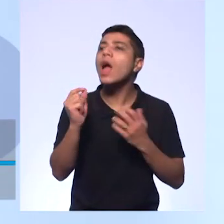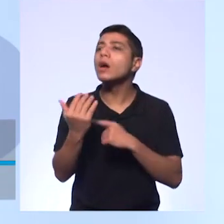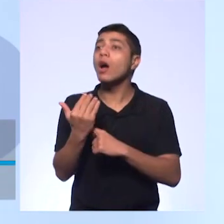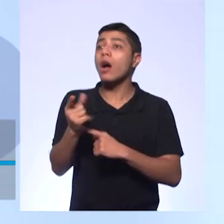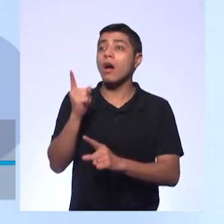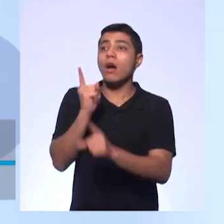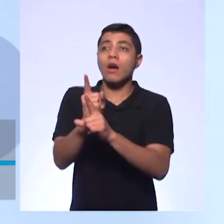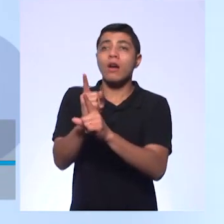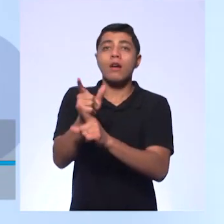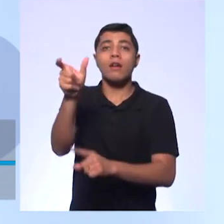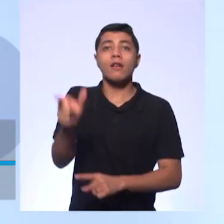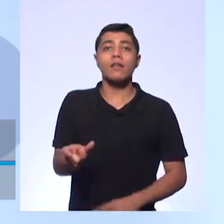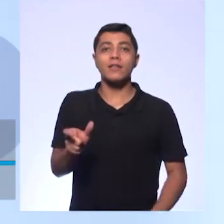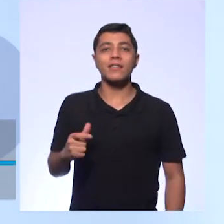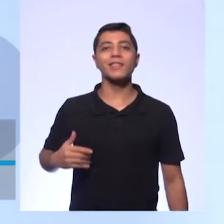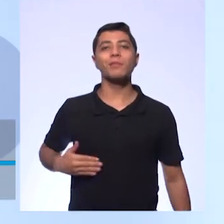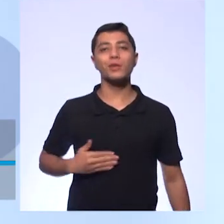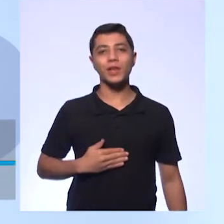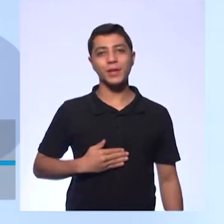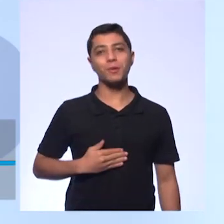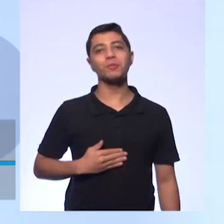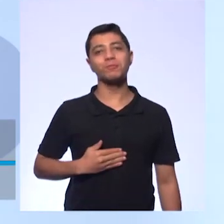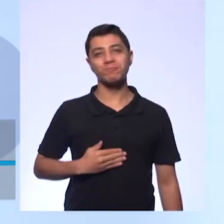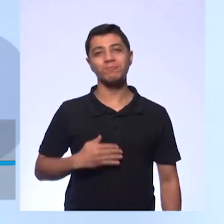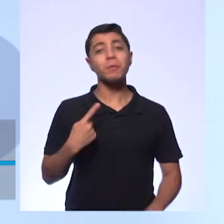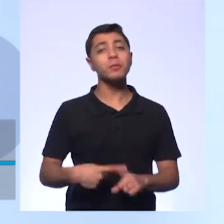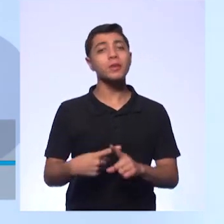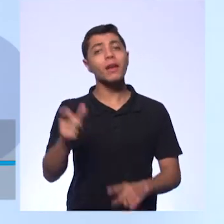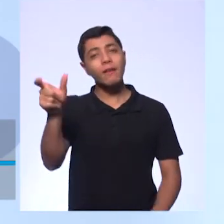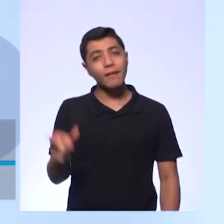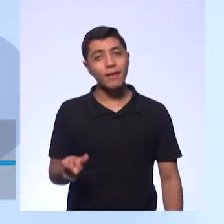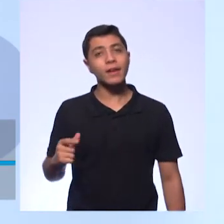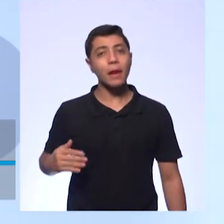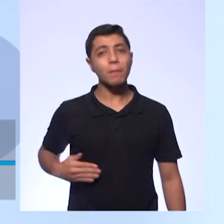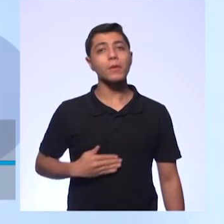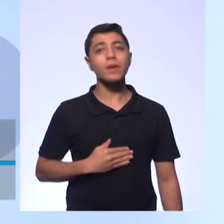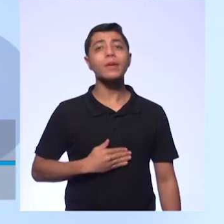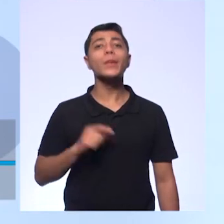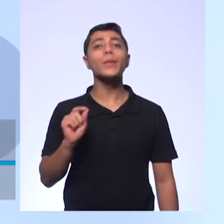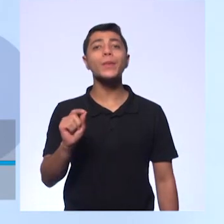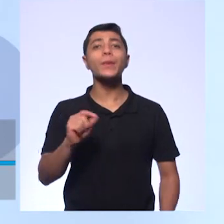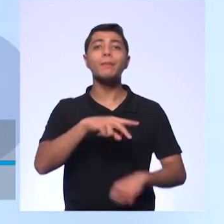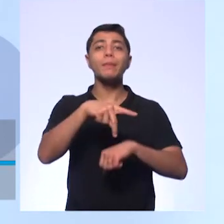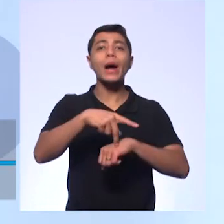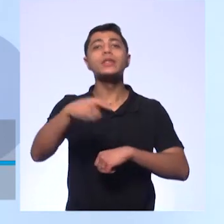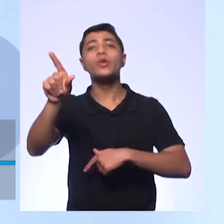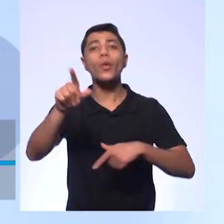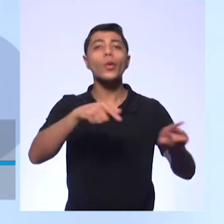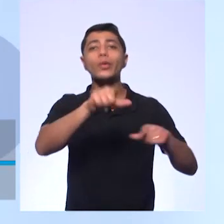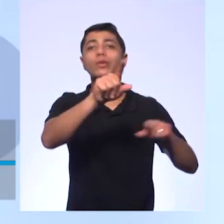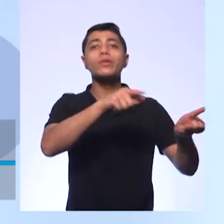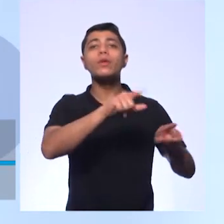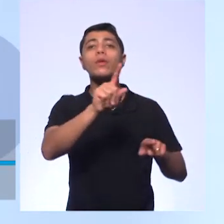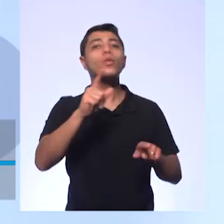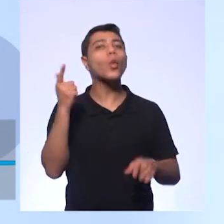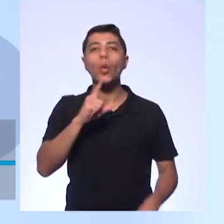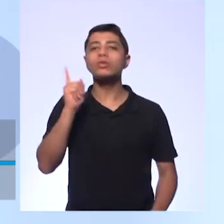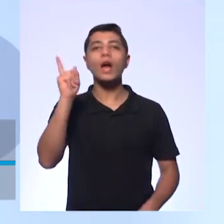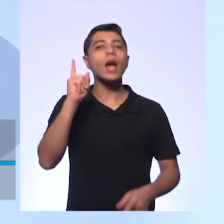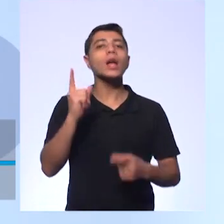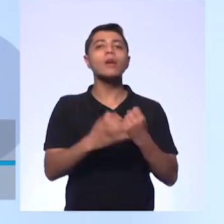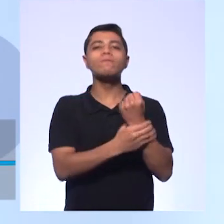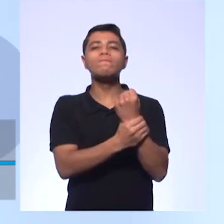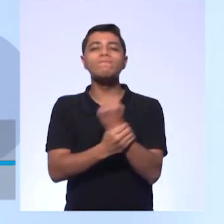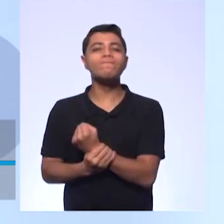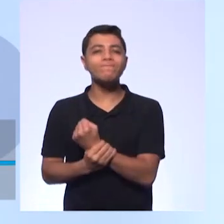né, fazendo com que os monarquistas dos outros países não revertam a revolução, não restaurem a monarquia absolutista. Então,